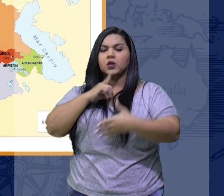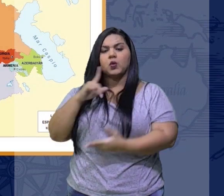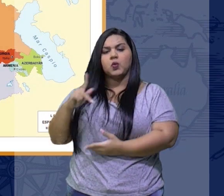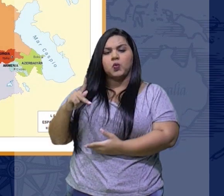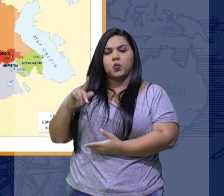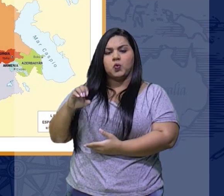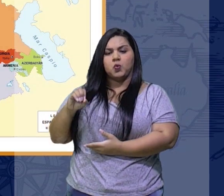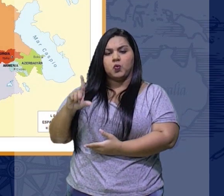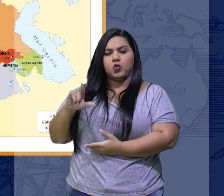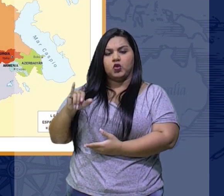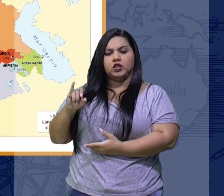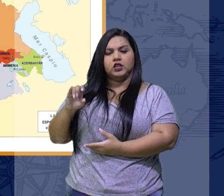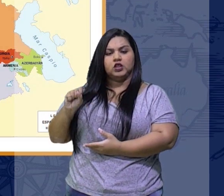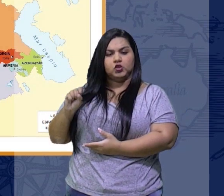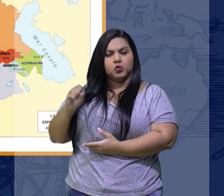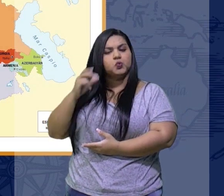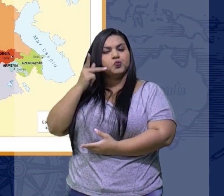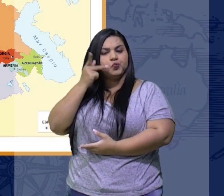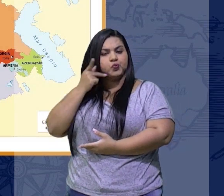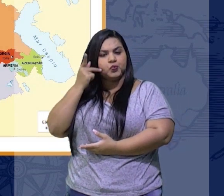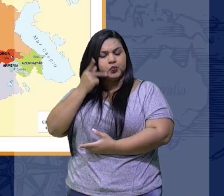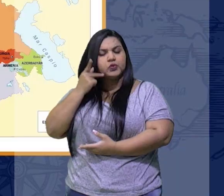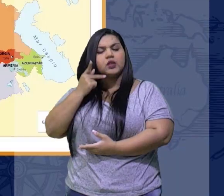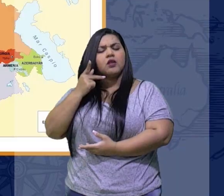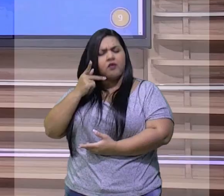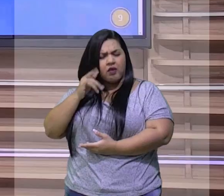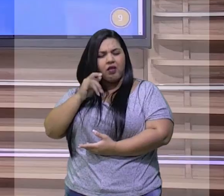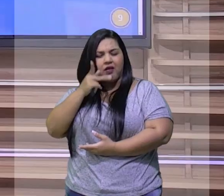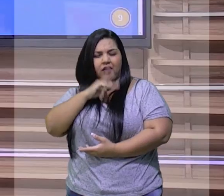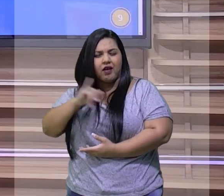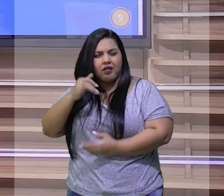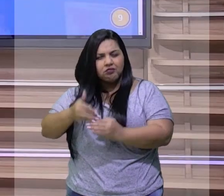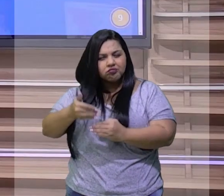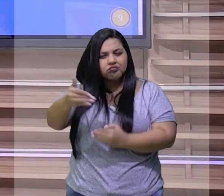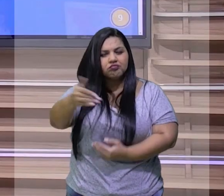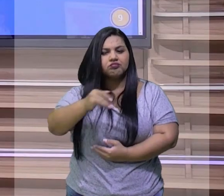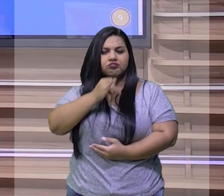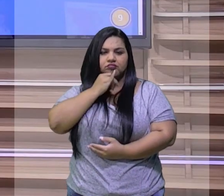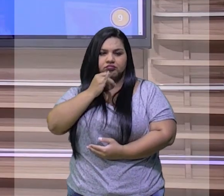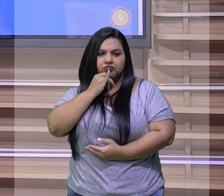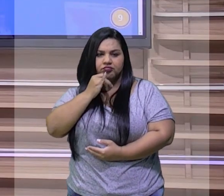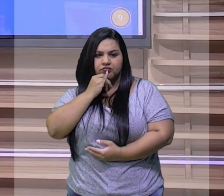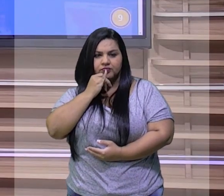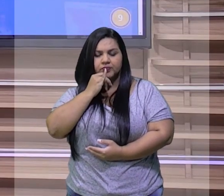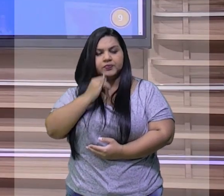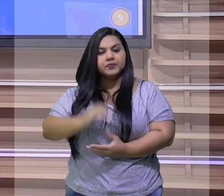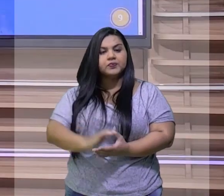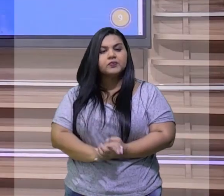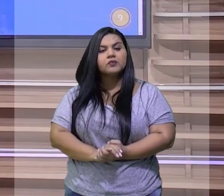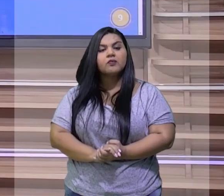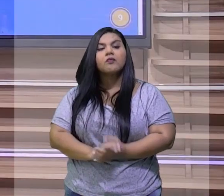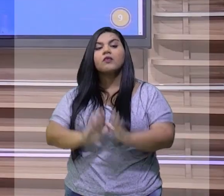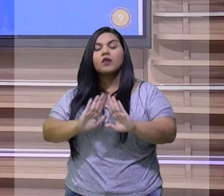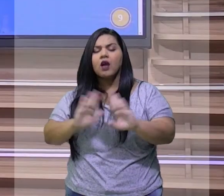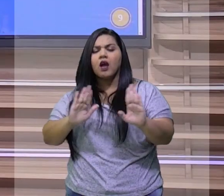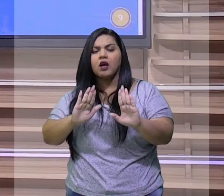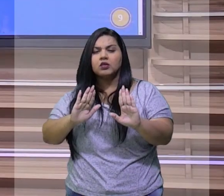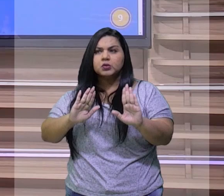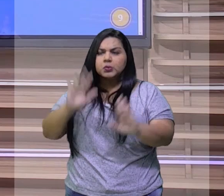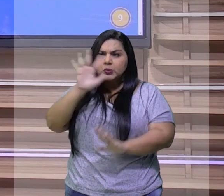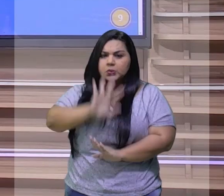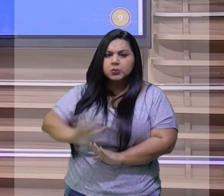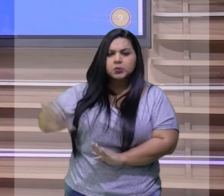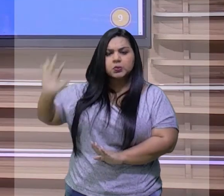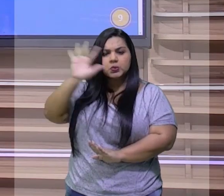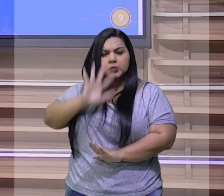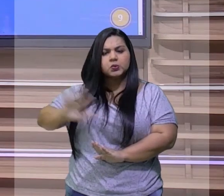gente vai ver alguns exemplos mais à frente quando nós formos conhecer os elementos de um mapa, né? Mas de uma forma geral, esses